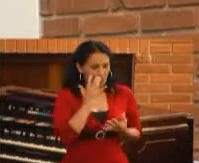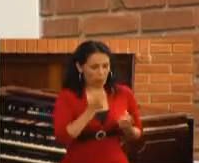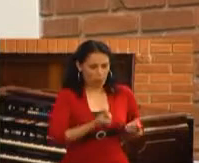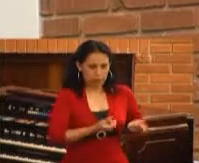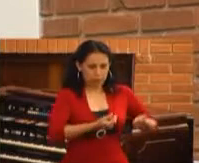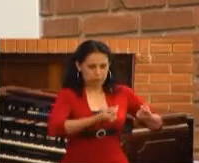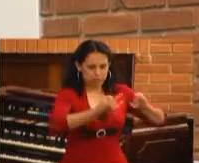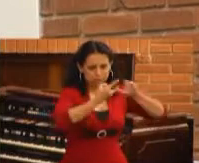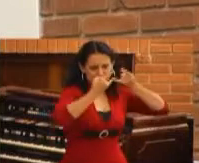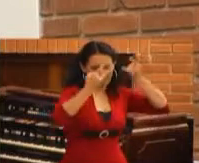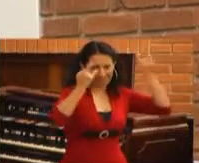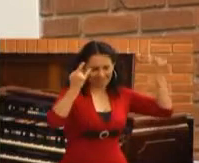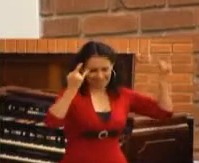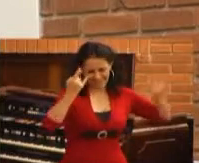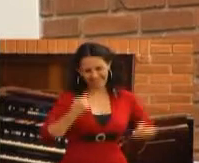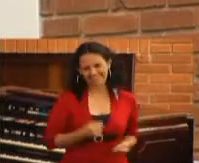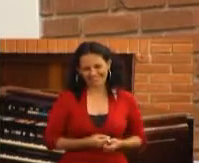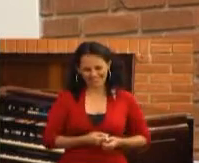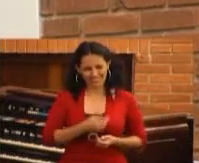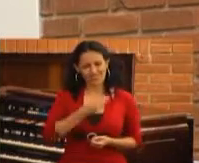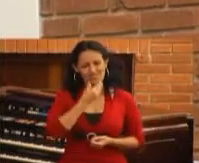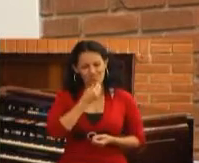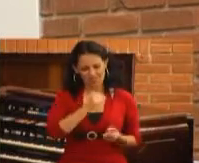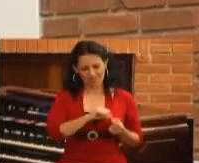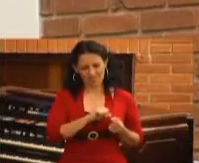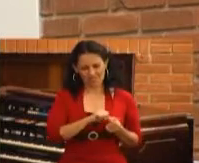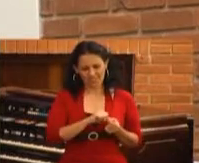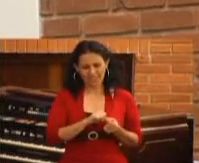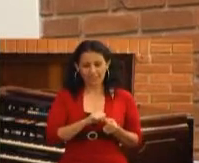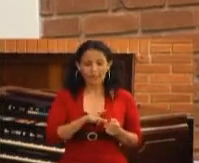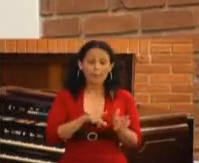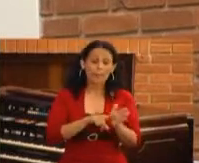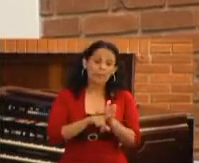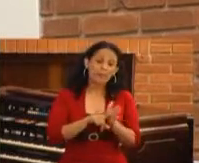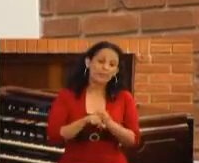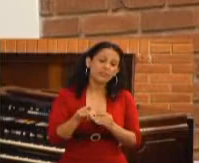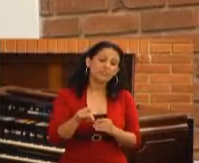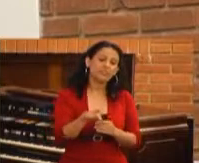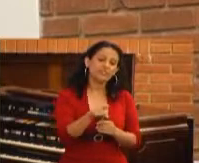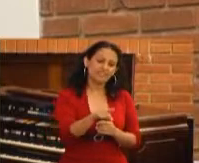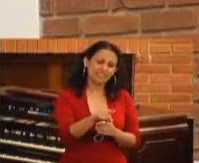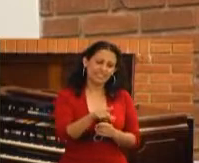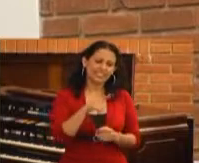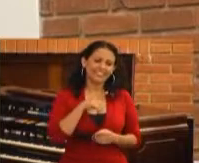Eu não tenho feito a avaliação desse tesouro, na devida medida.